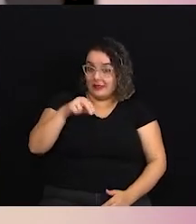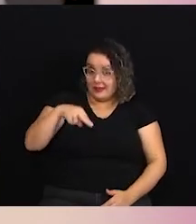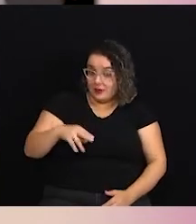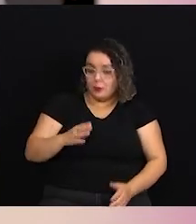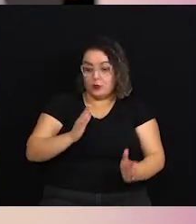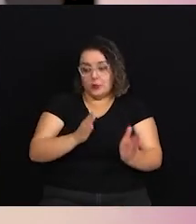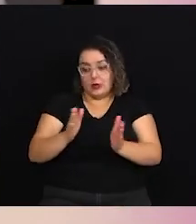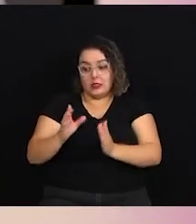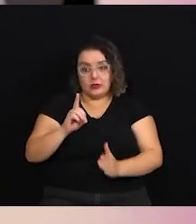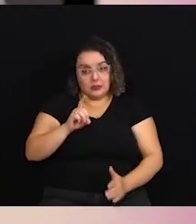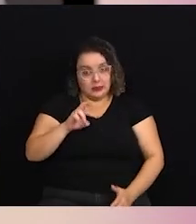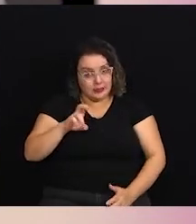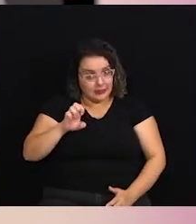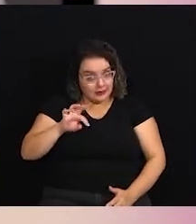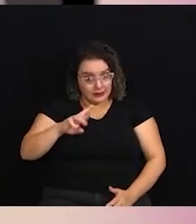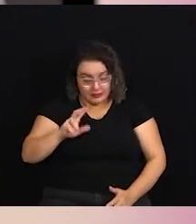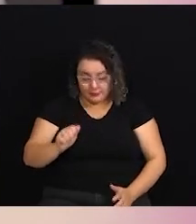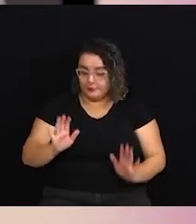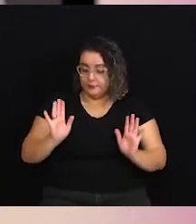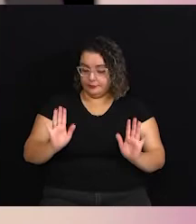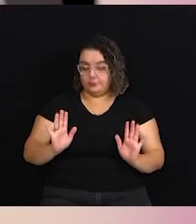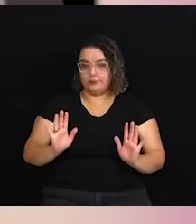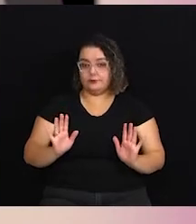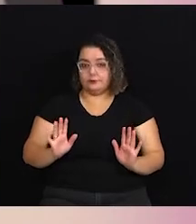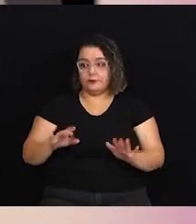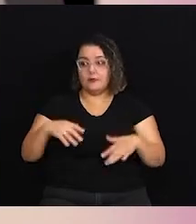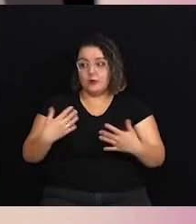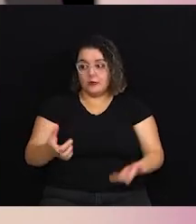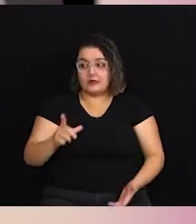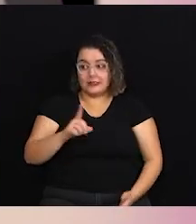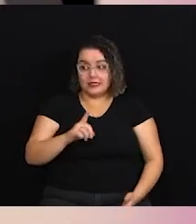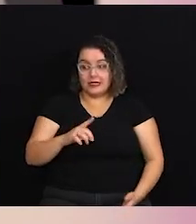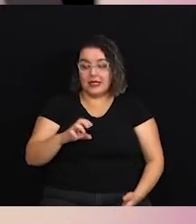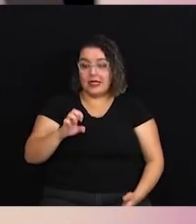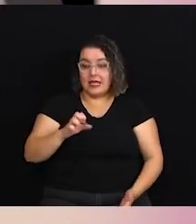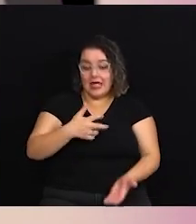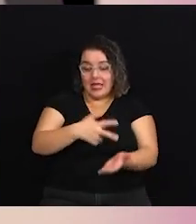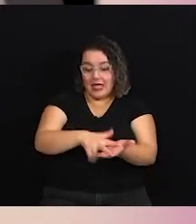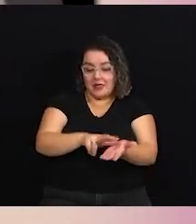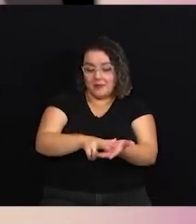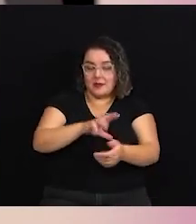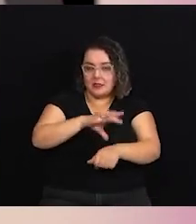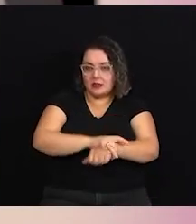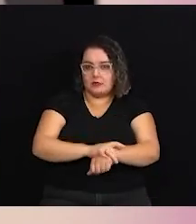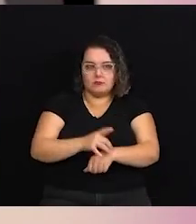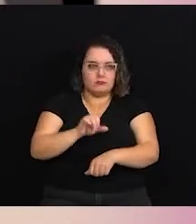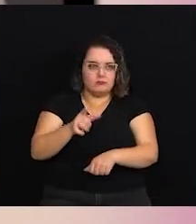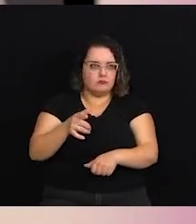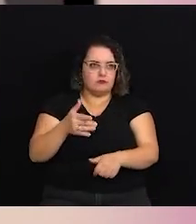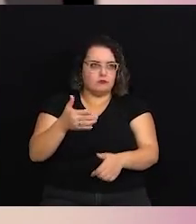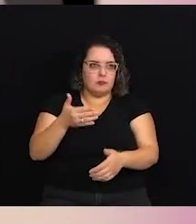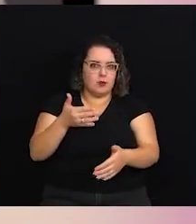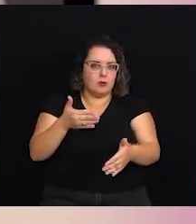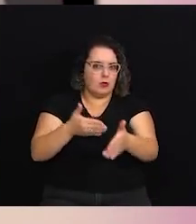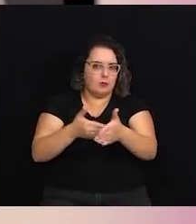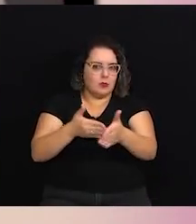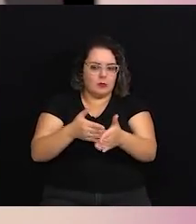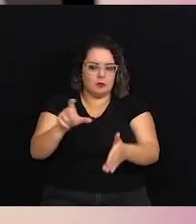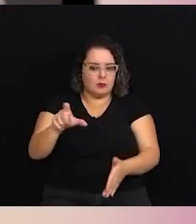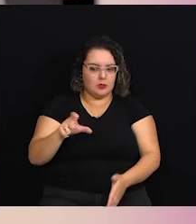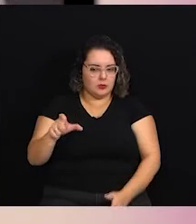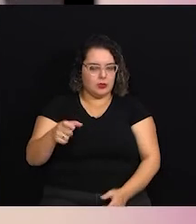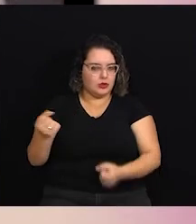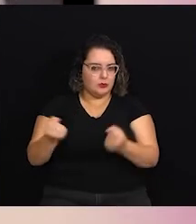isso tratamente Z que o fato de você ter poesia não é impeditivo de você ter a